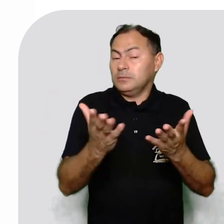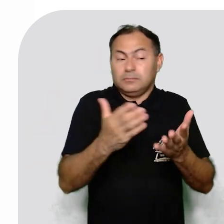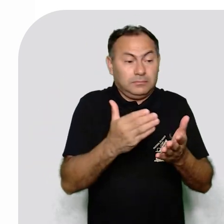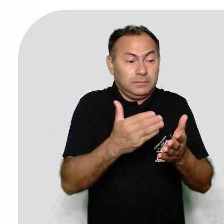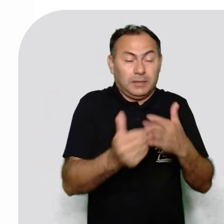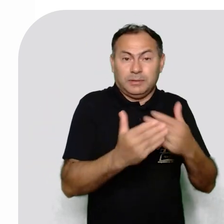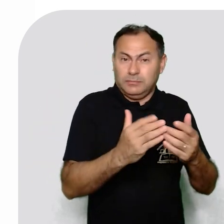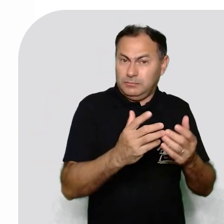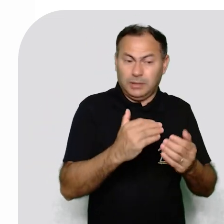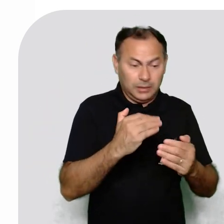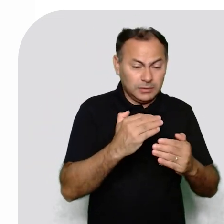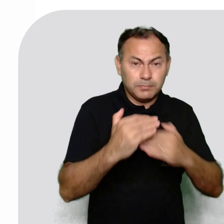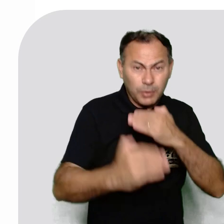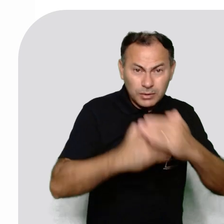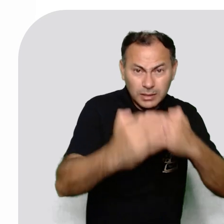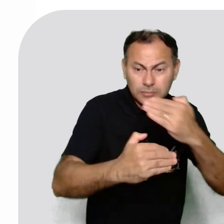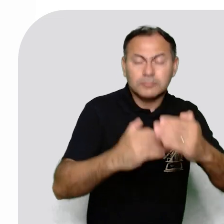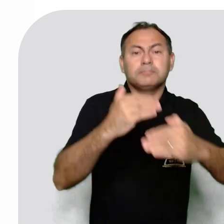esse processo,